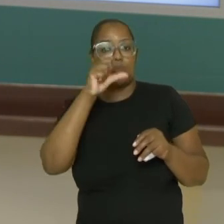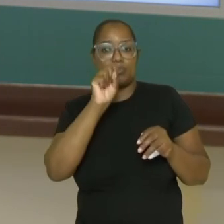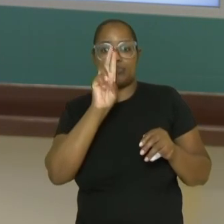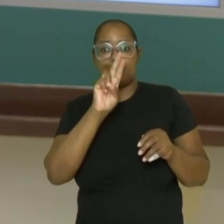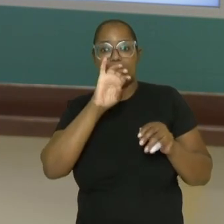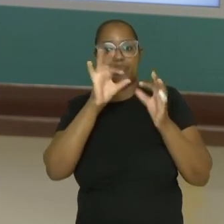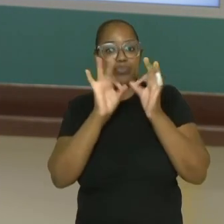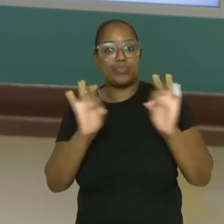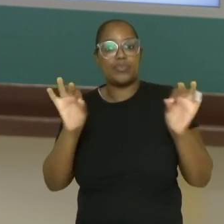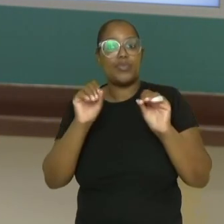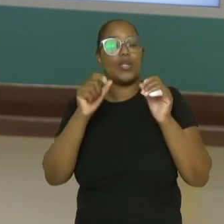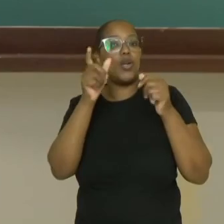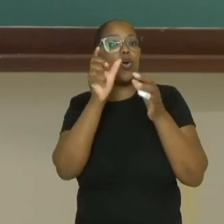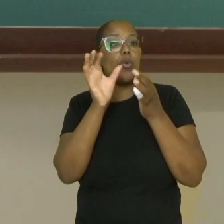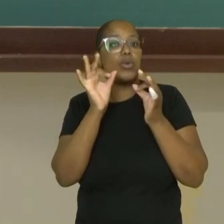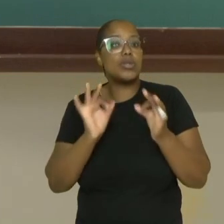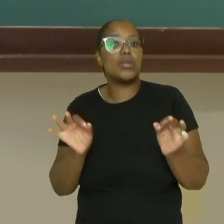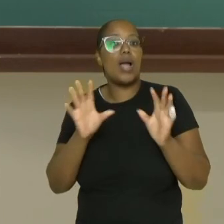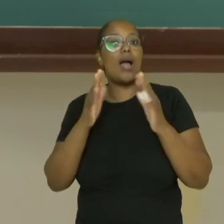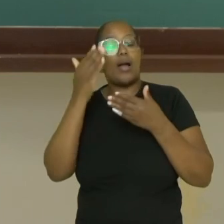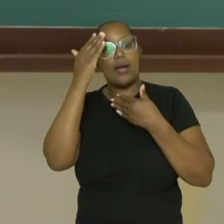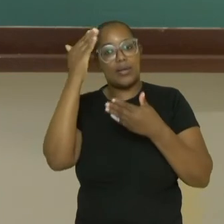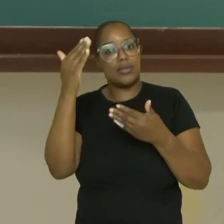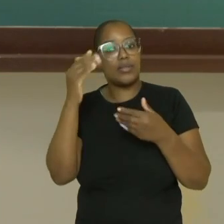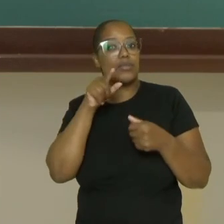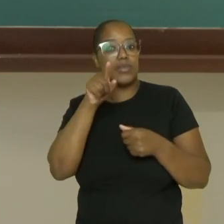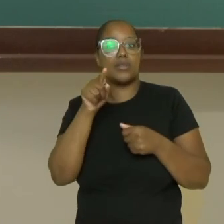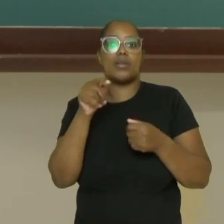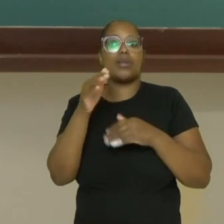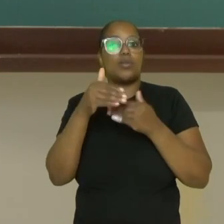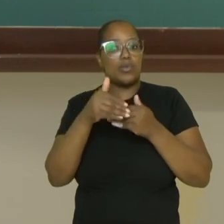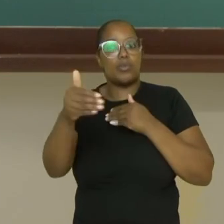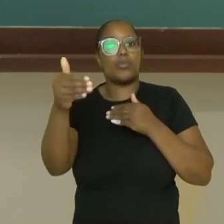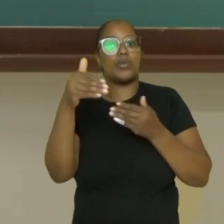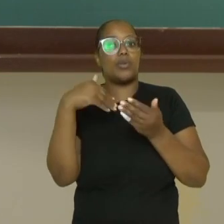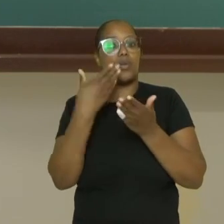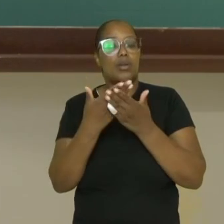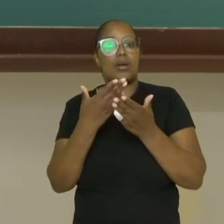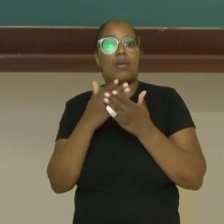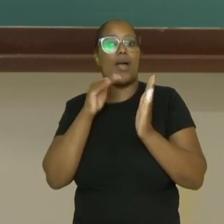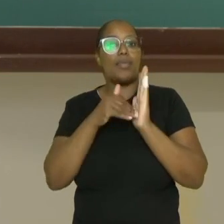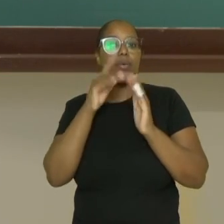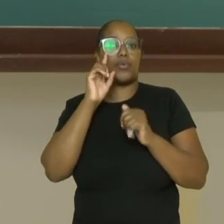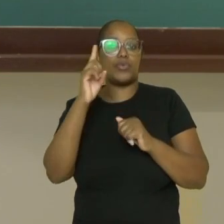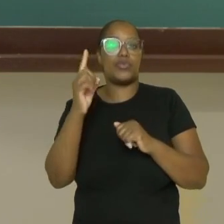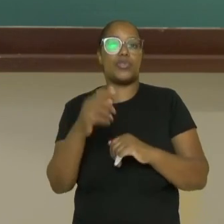composto. Beleza? Então agradeço a você que nos acompanhou. Até a próxima.